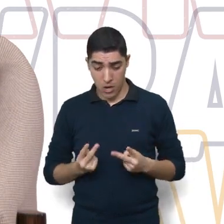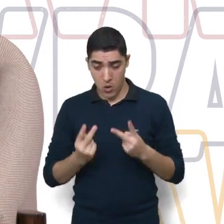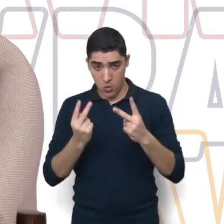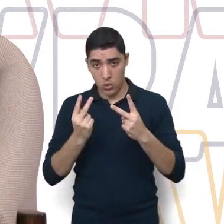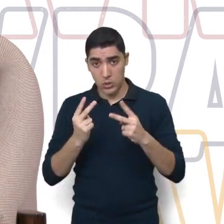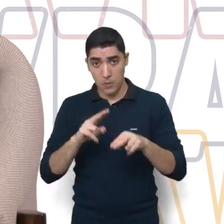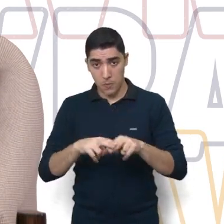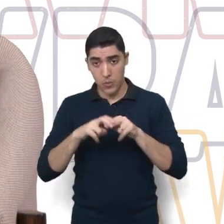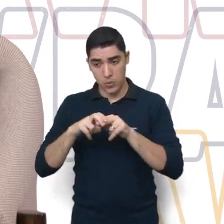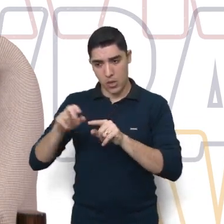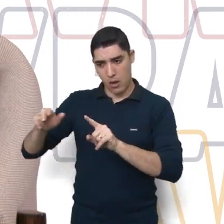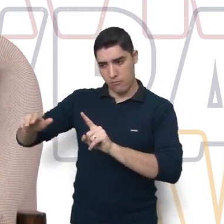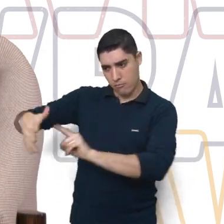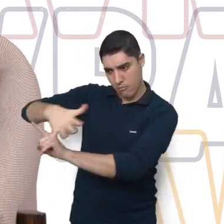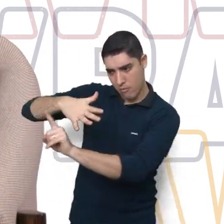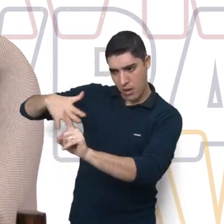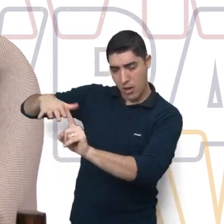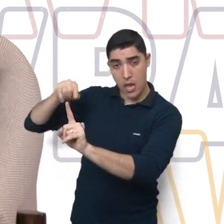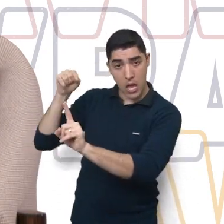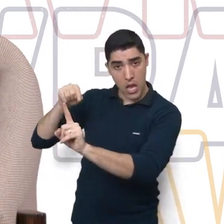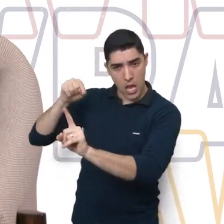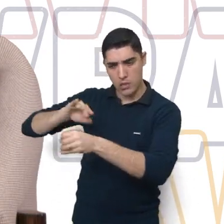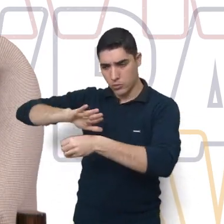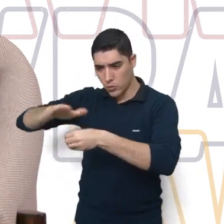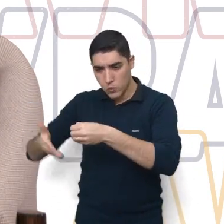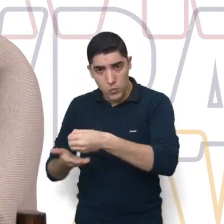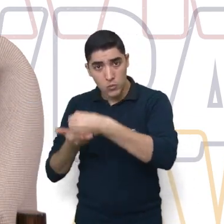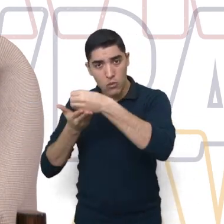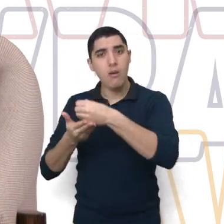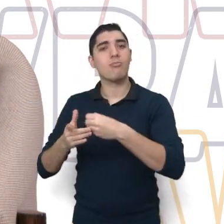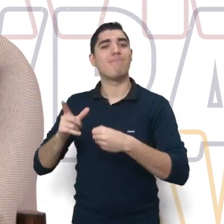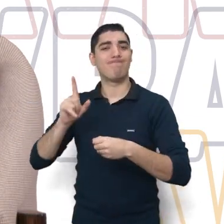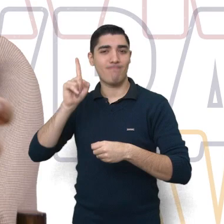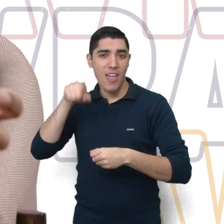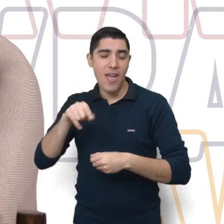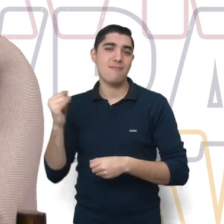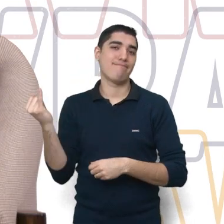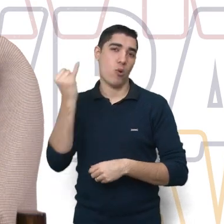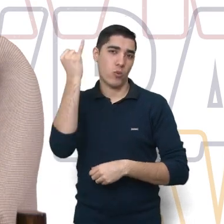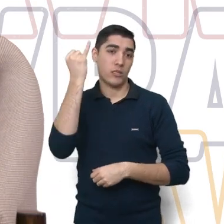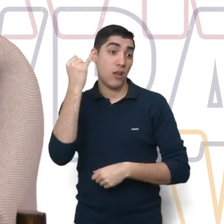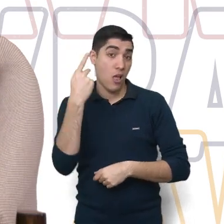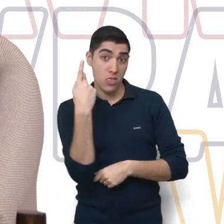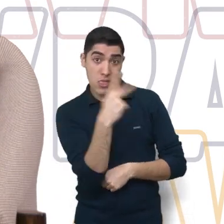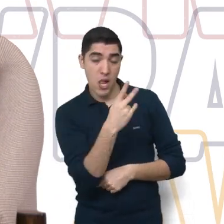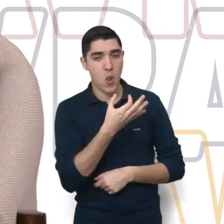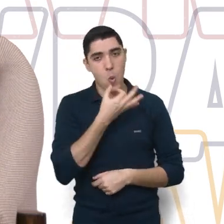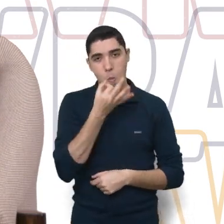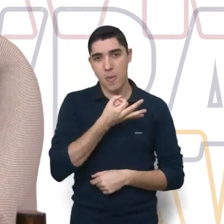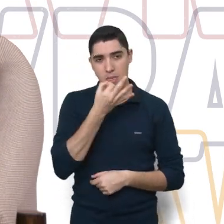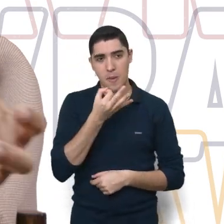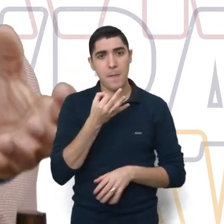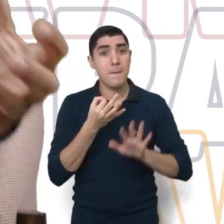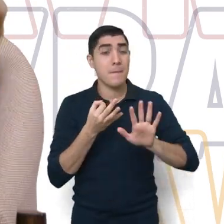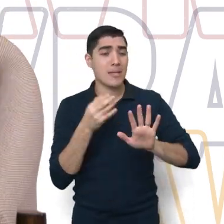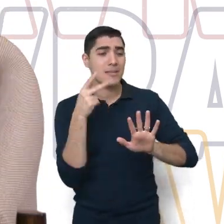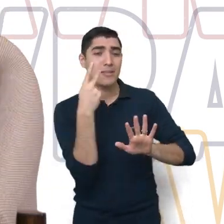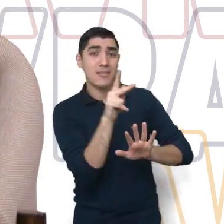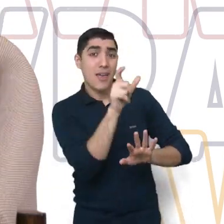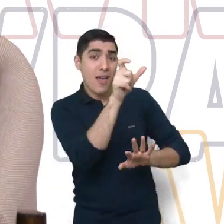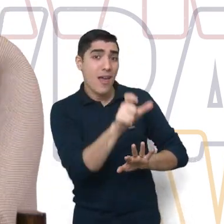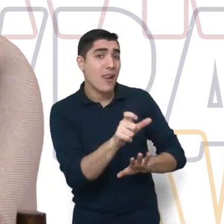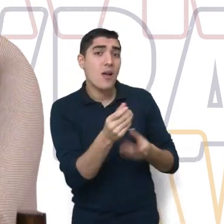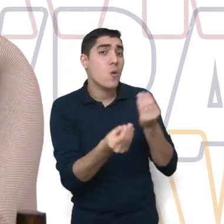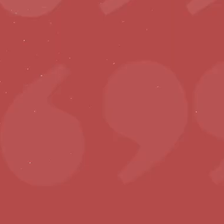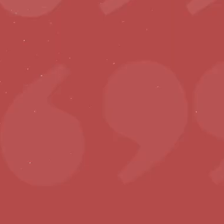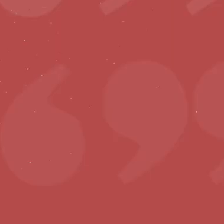ambientais do meio ambiente tem realmente um peso agora como que a gente forma esse cidadão só com